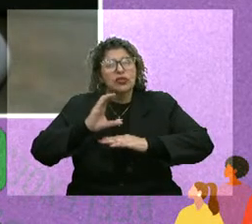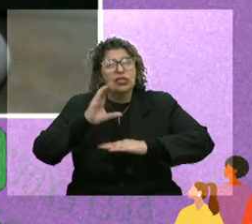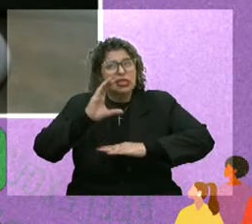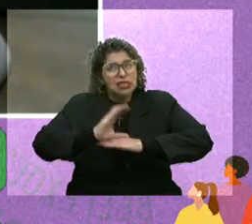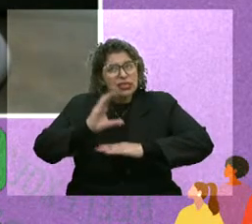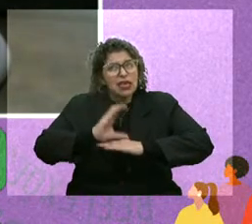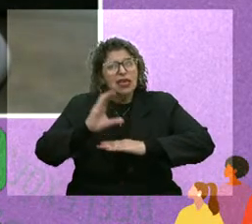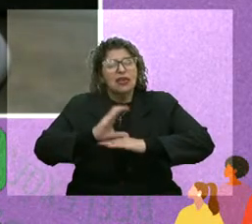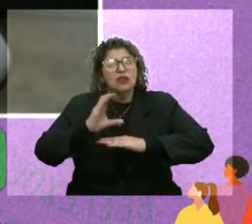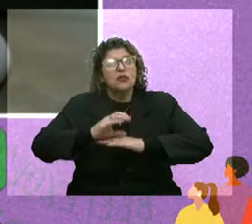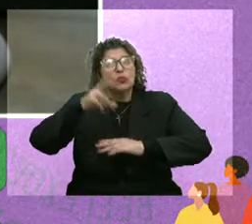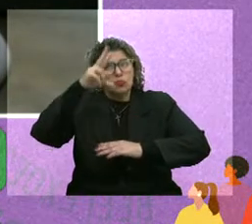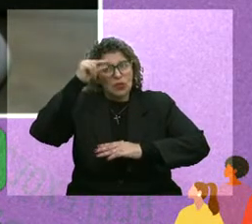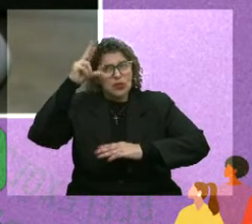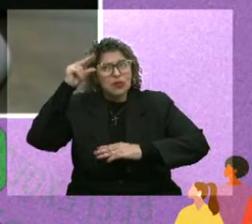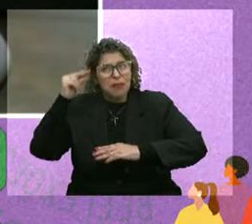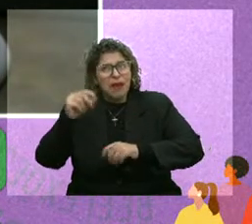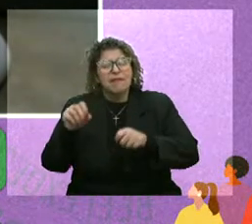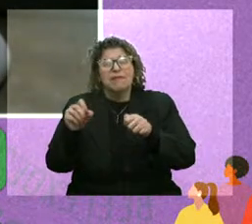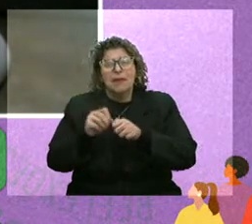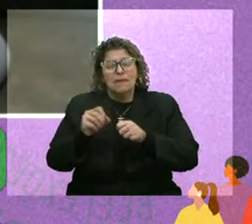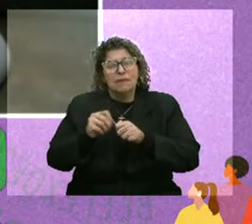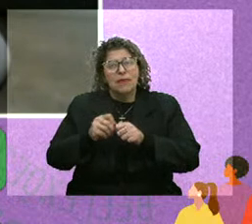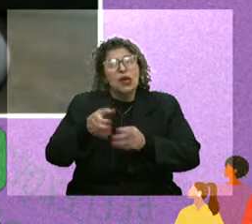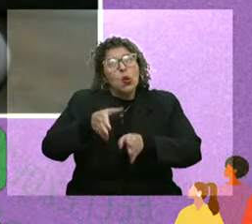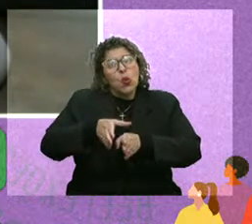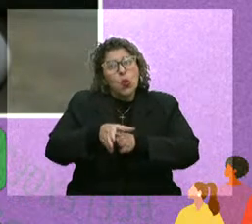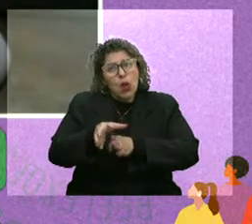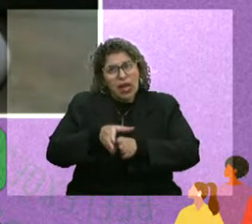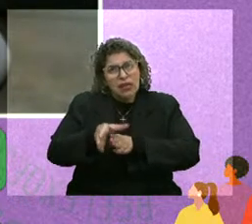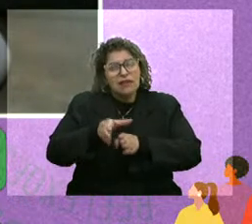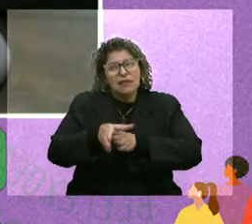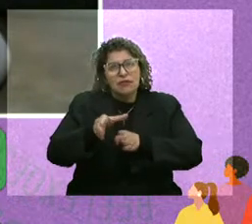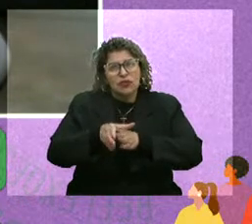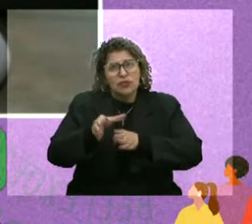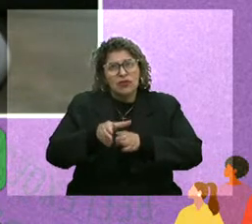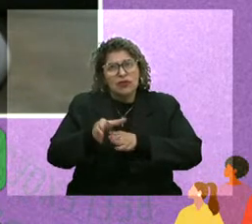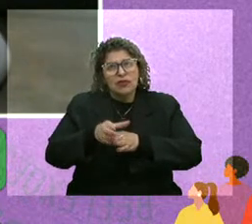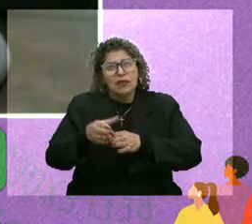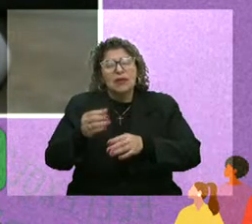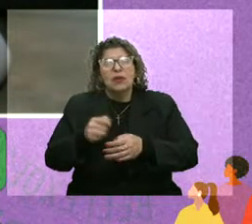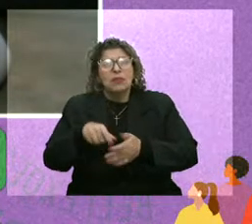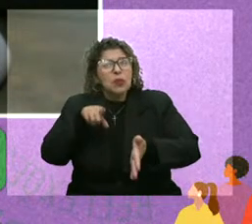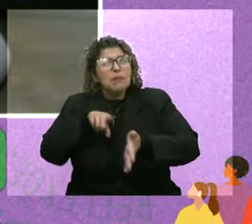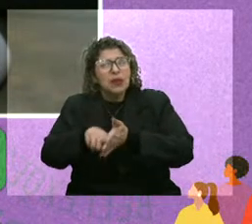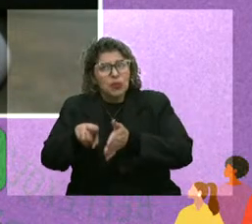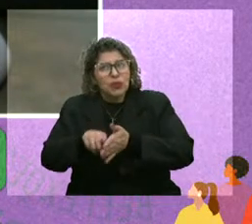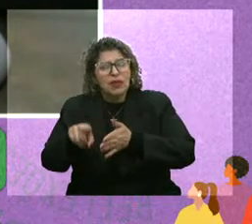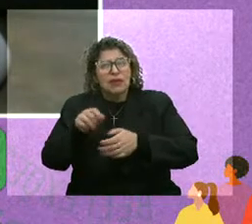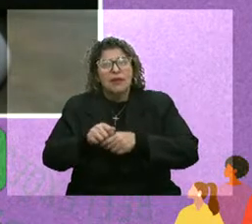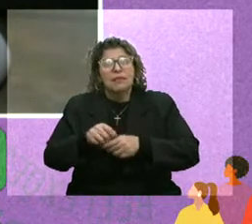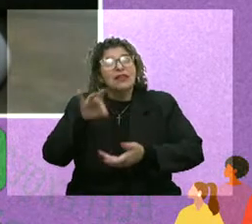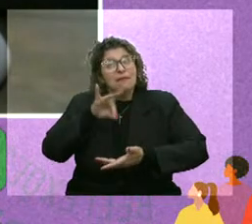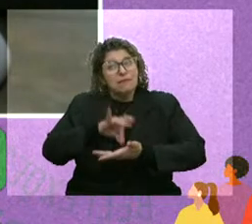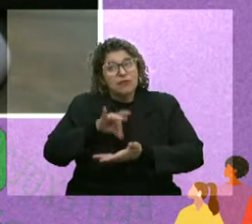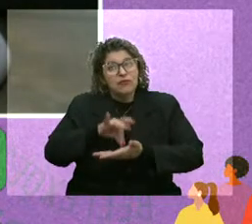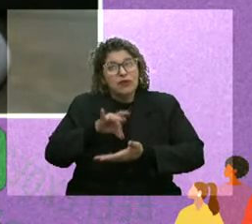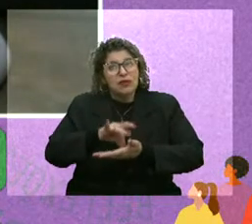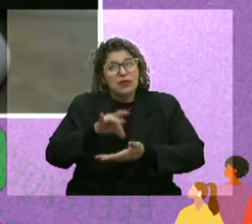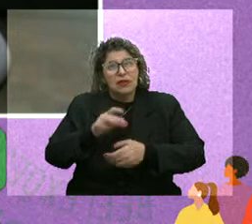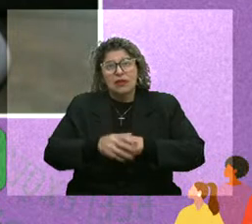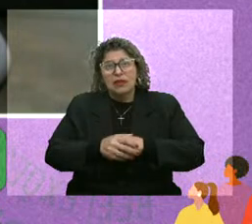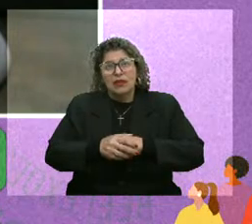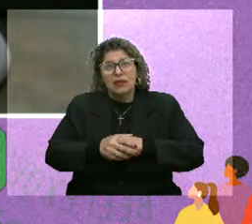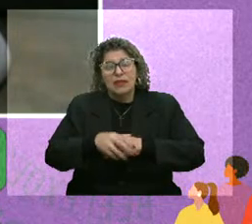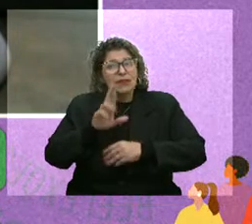também prestaram um atendimento, uma orientação, muitas vezes nos perguntando, mas fazendo com que efetivamente nós dessemos